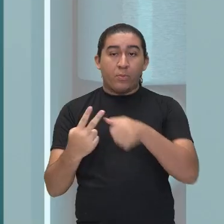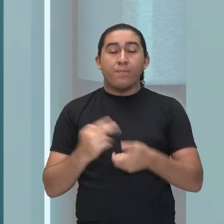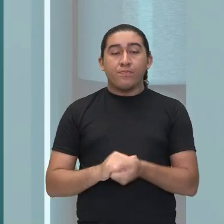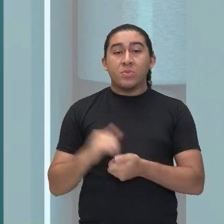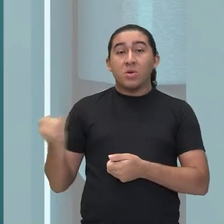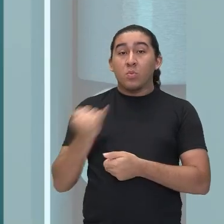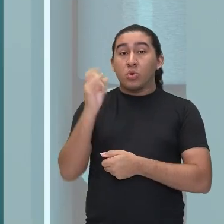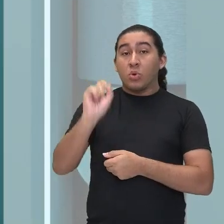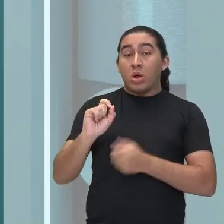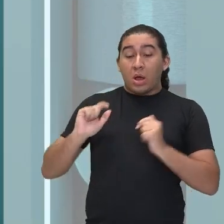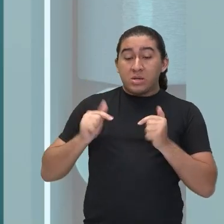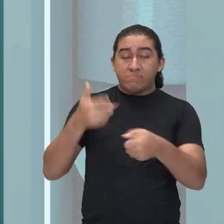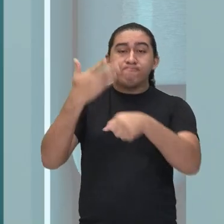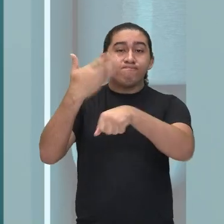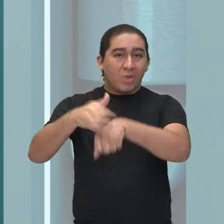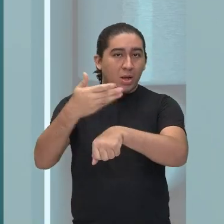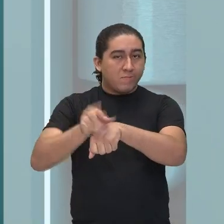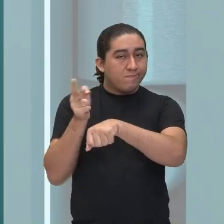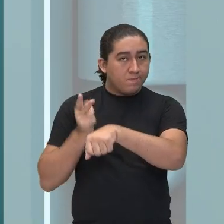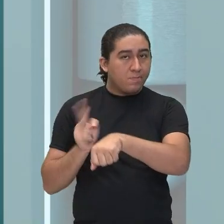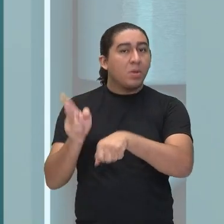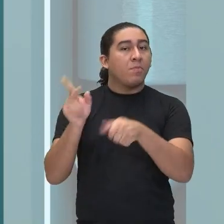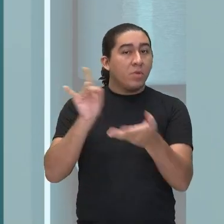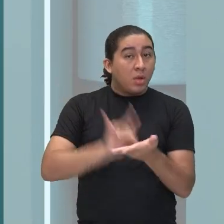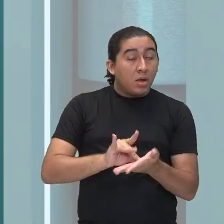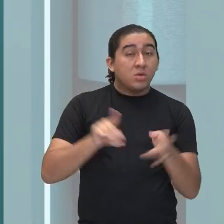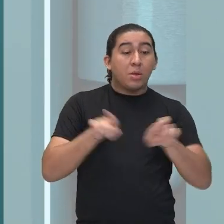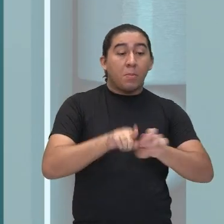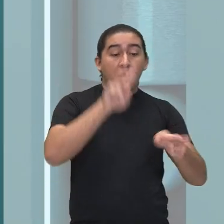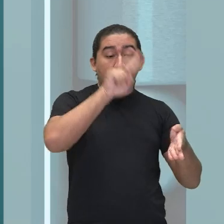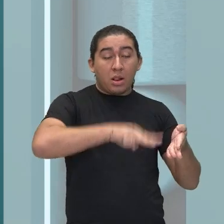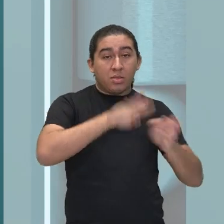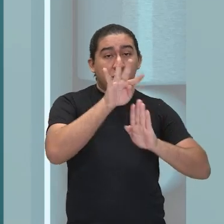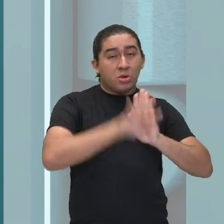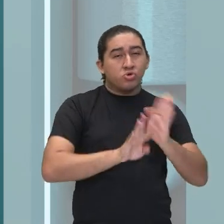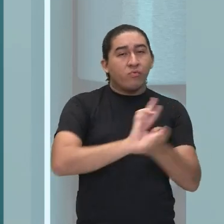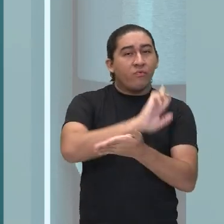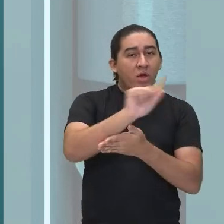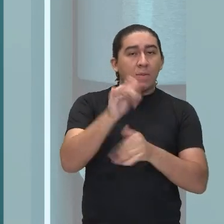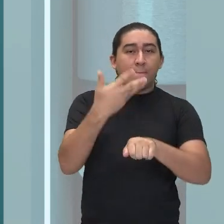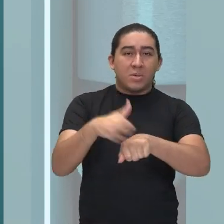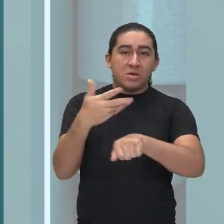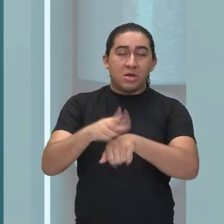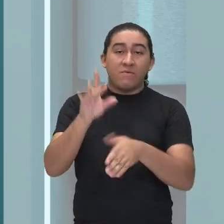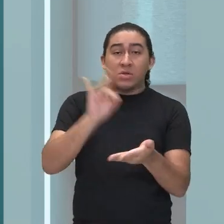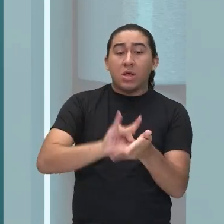é a prática, praticar sempre, ler bastante, praticar